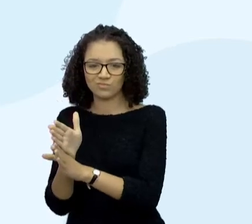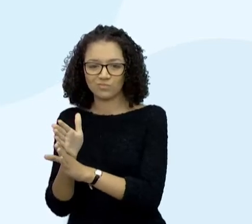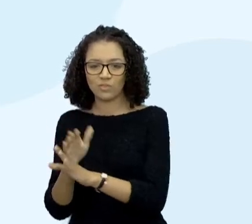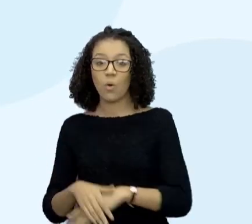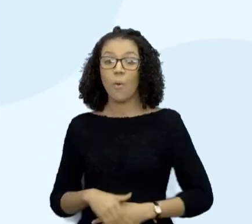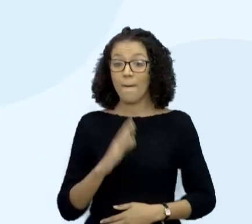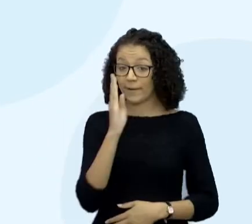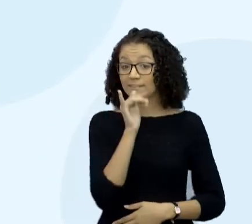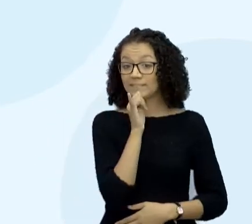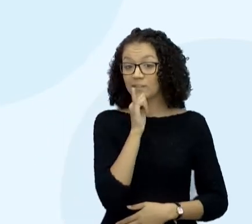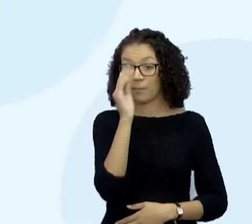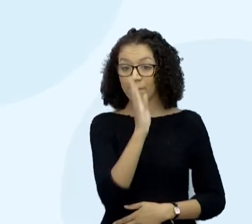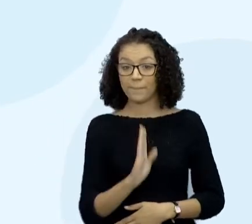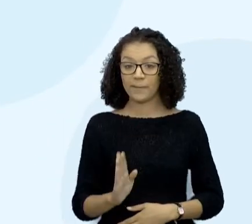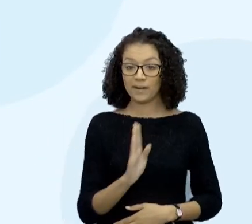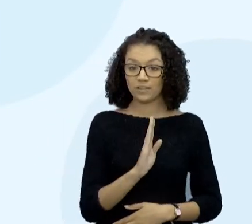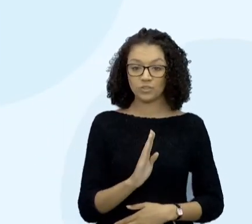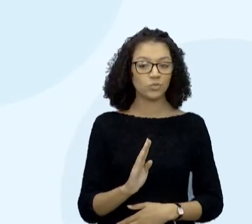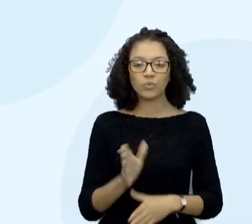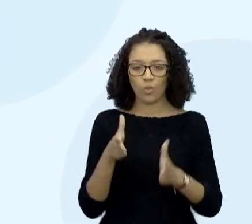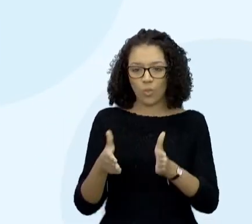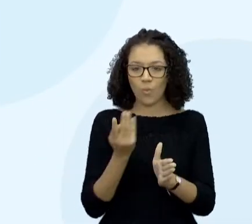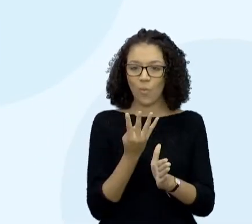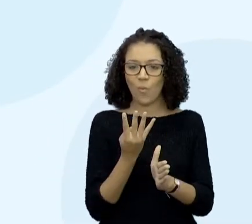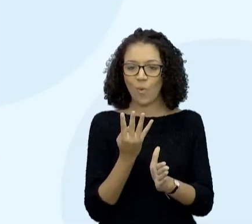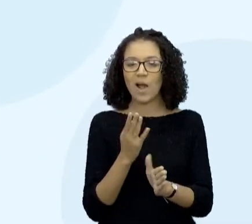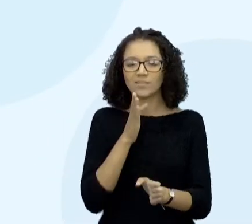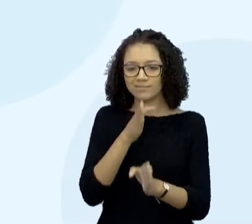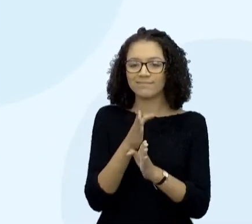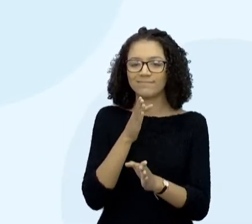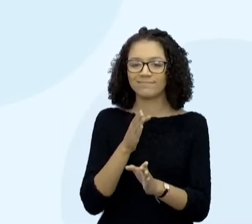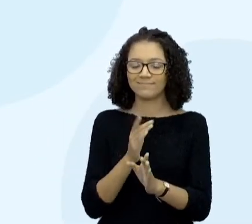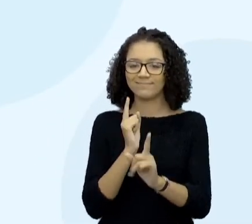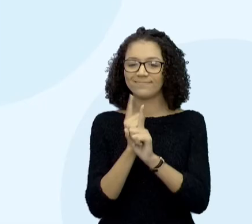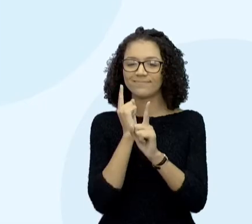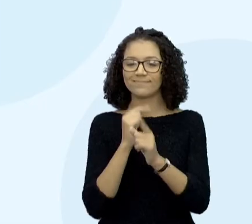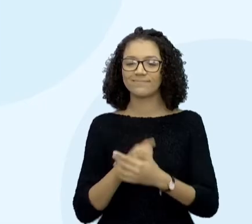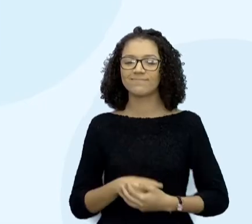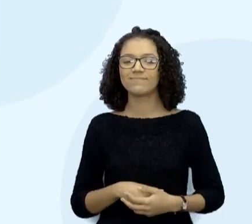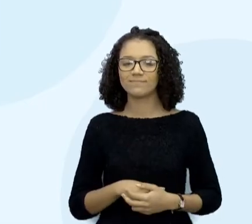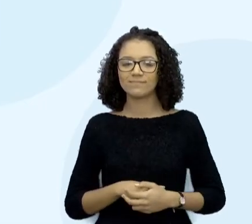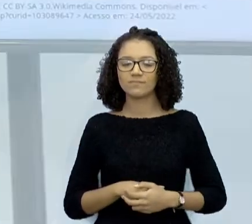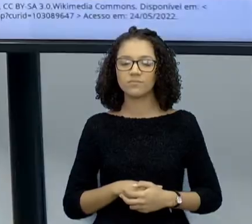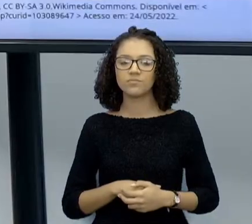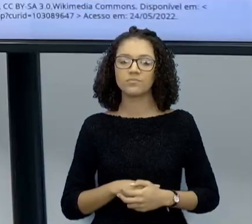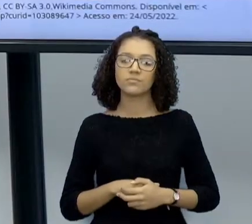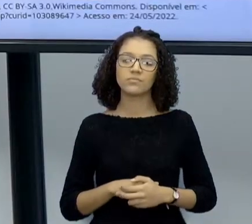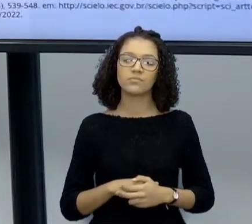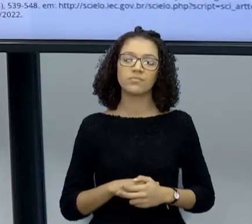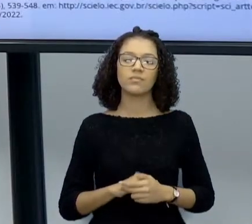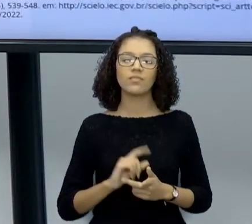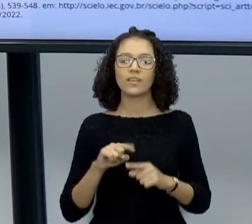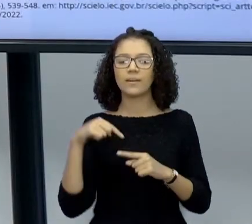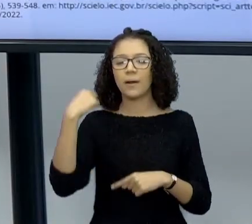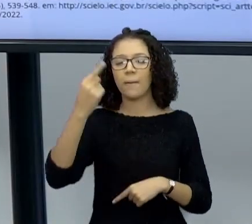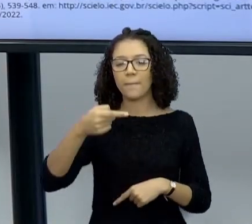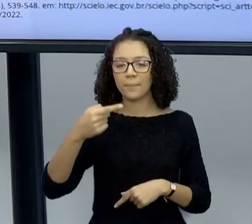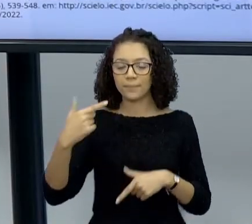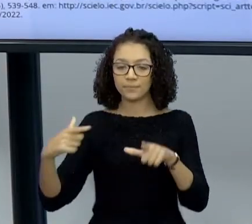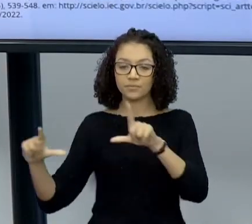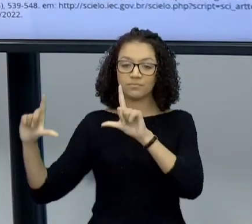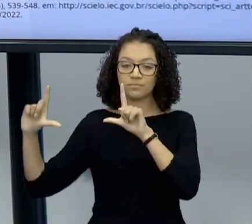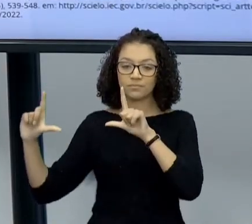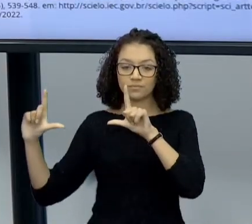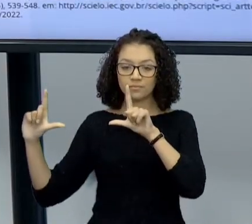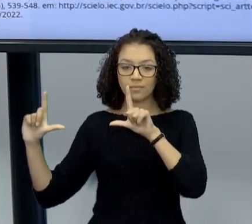no 4º estágio, tendo uma probabilidade para ir para o 5º estágio, tá certo? Já vamos lá para a próxima tela, né?